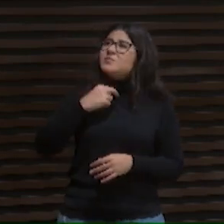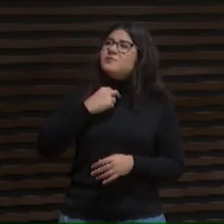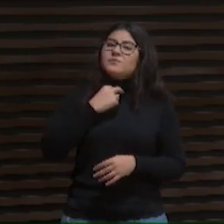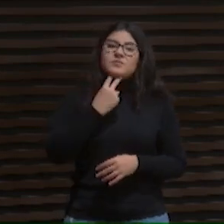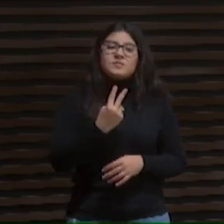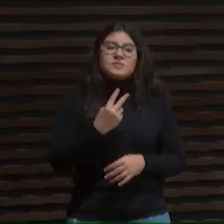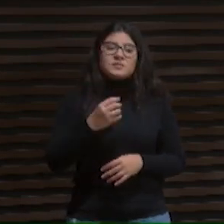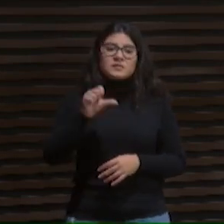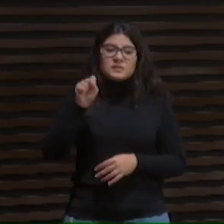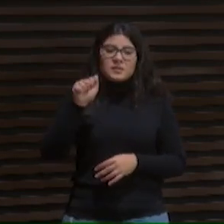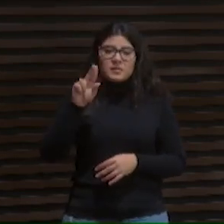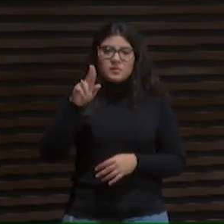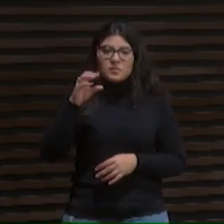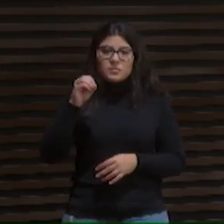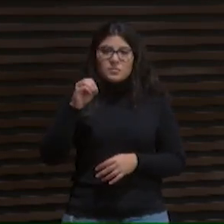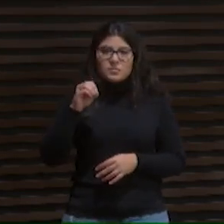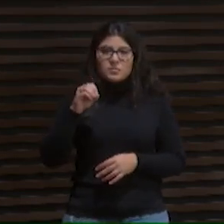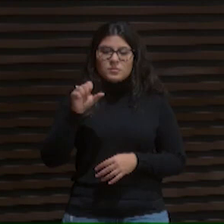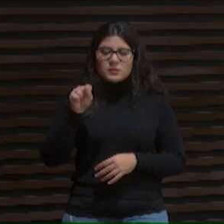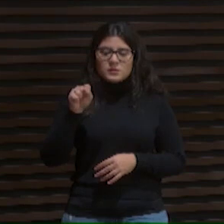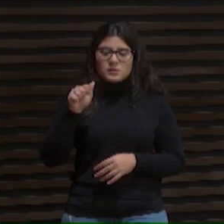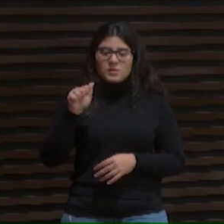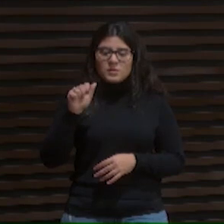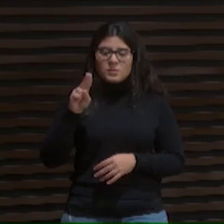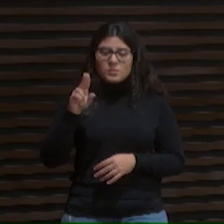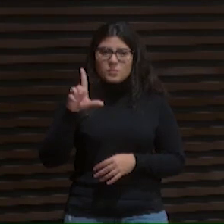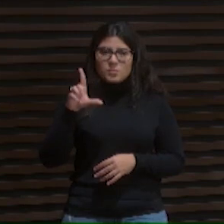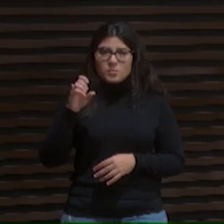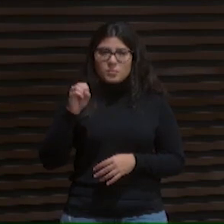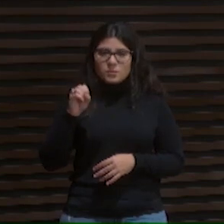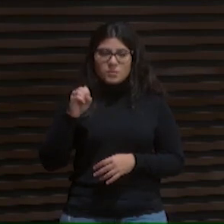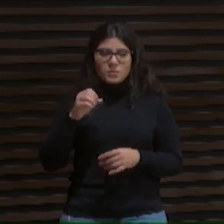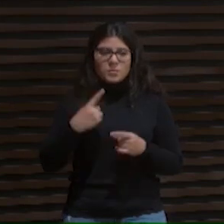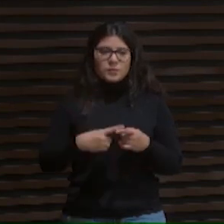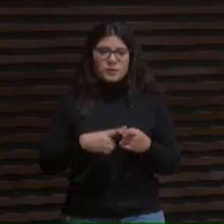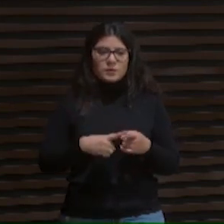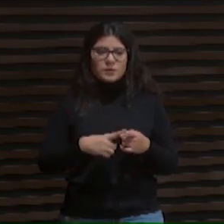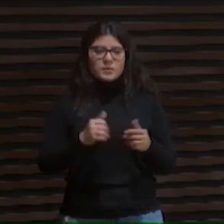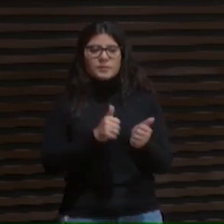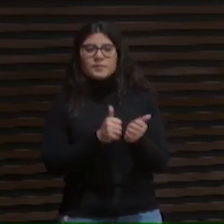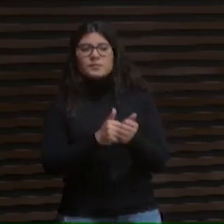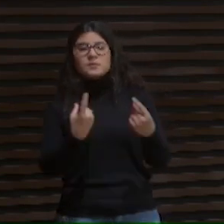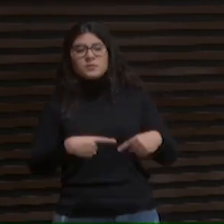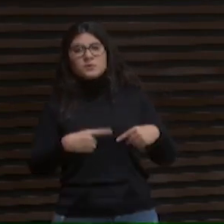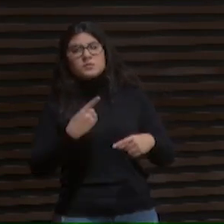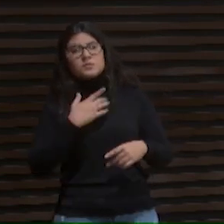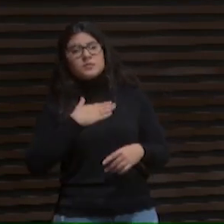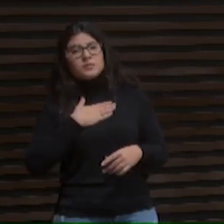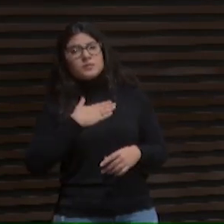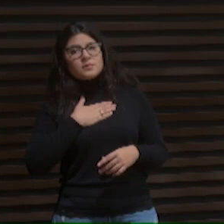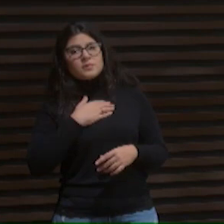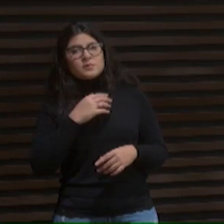Saulo, Saulo, por que me persegues? E ele responde: quem